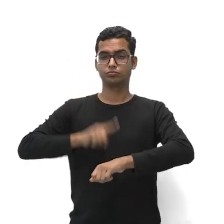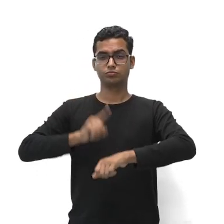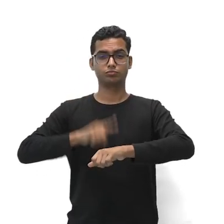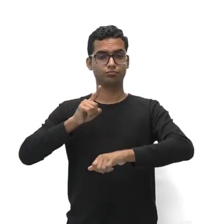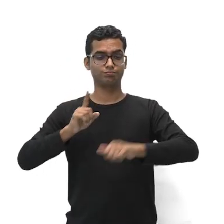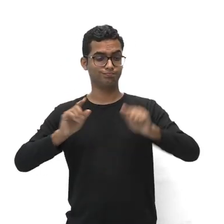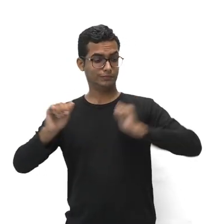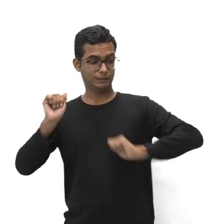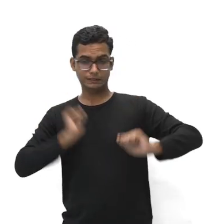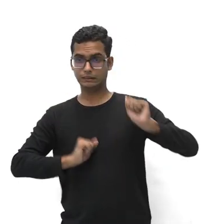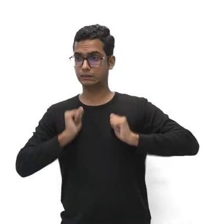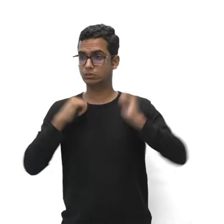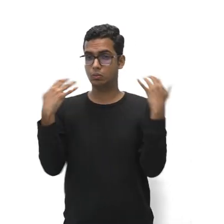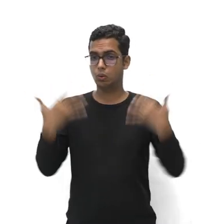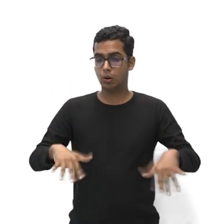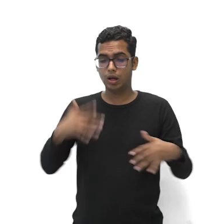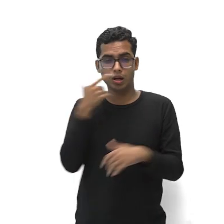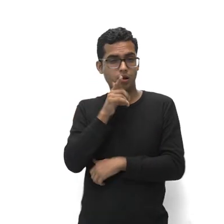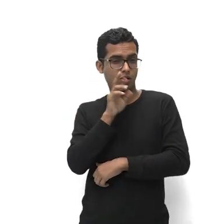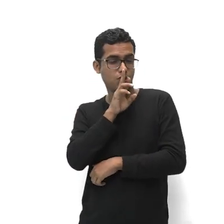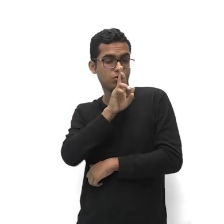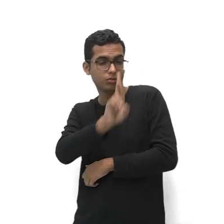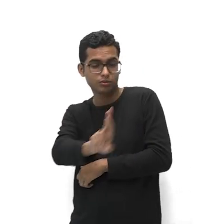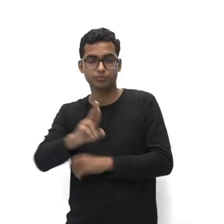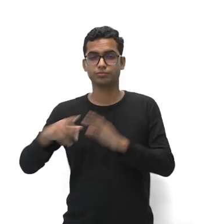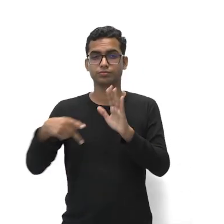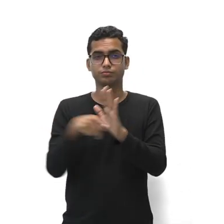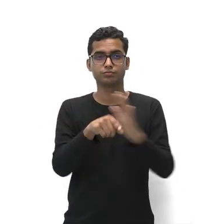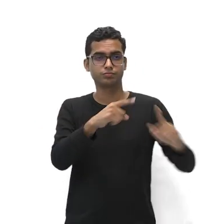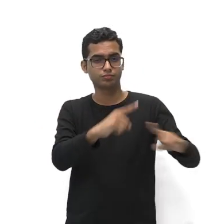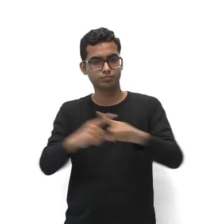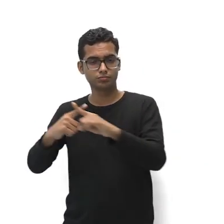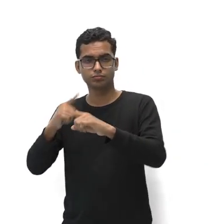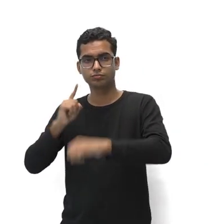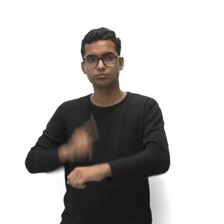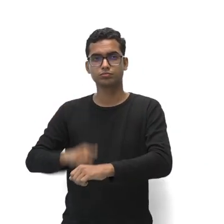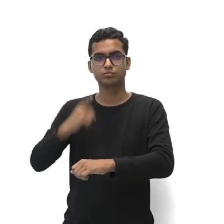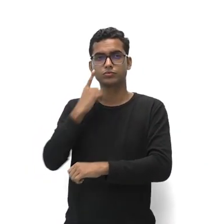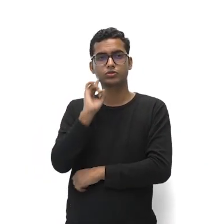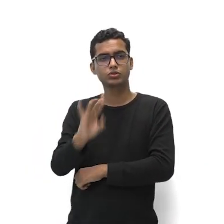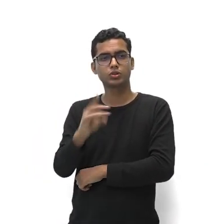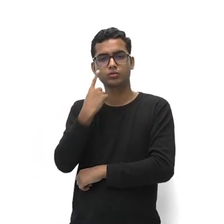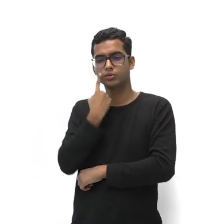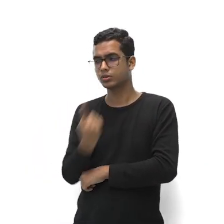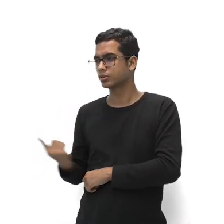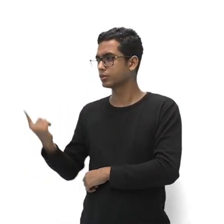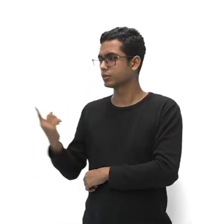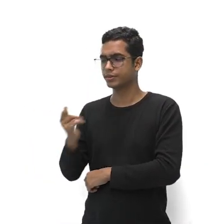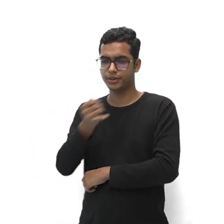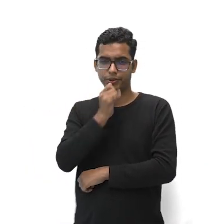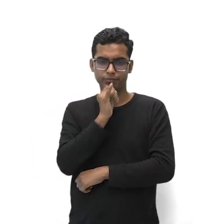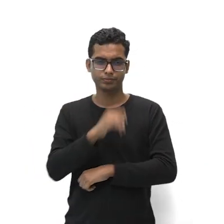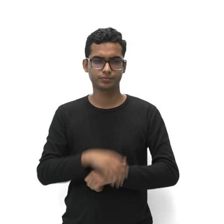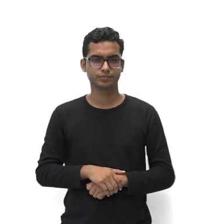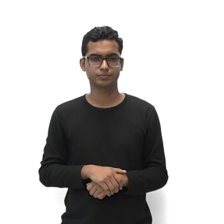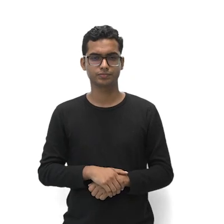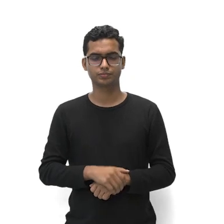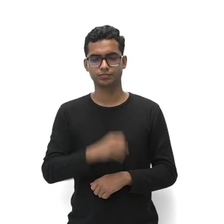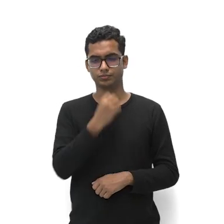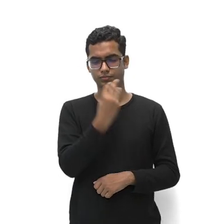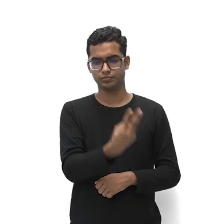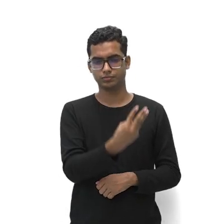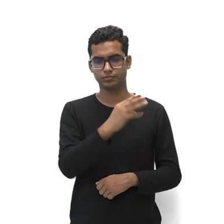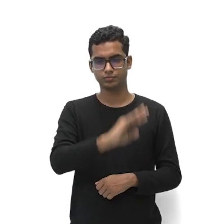querer resolver a questão, é multiplicação, não sei o que, e pega o 3, né? Eu tenho aqui 3 à